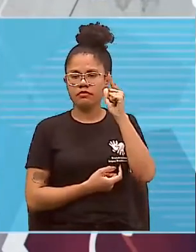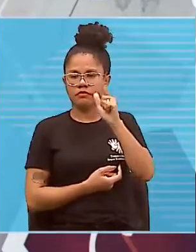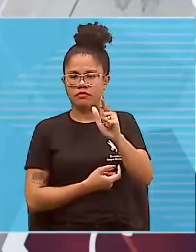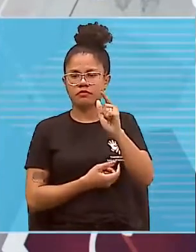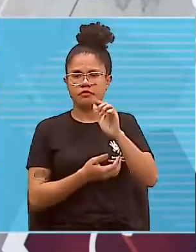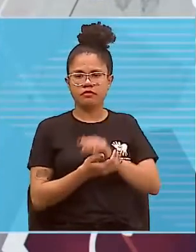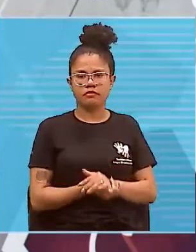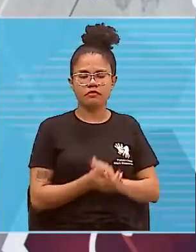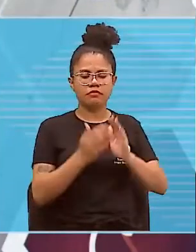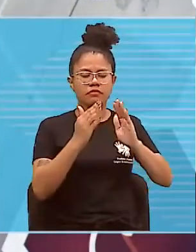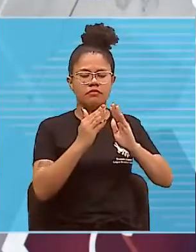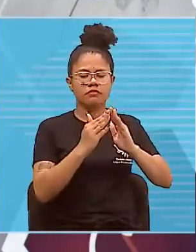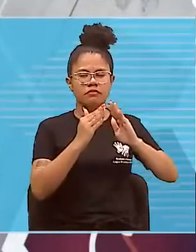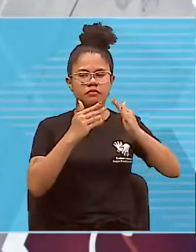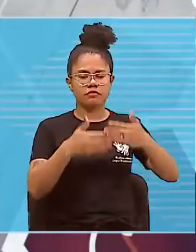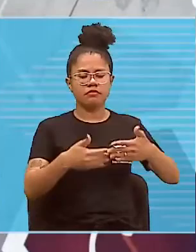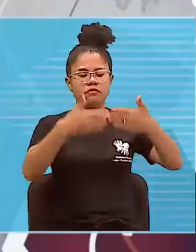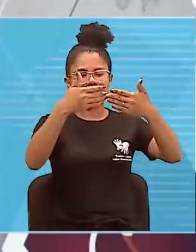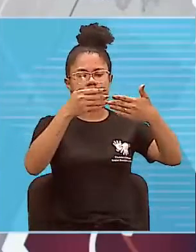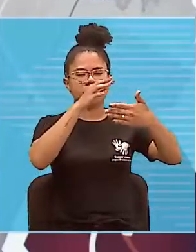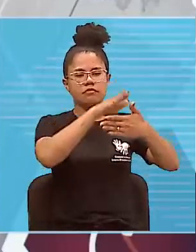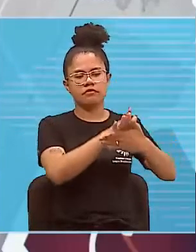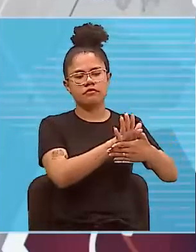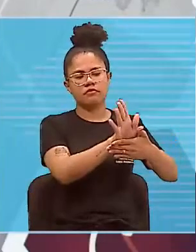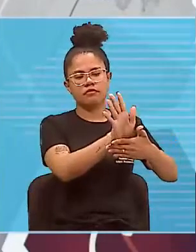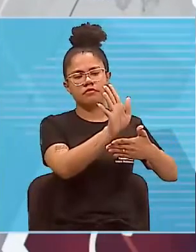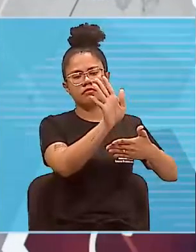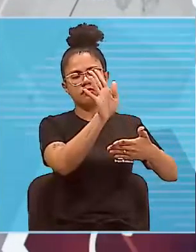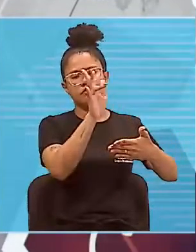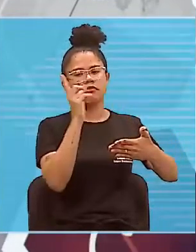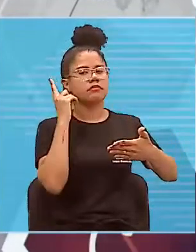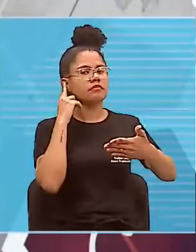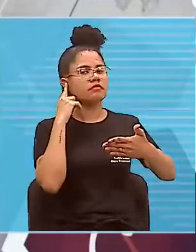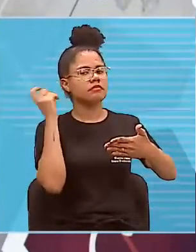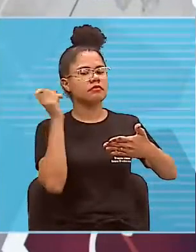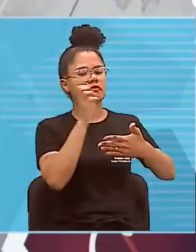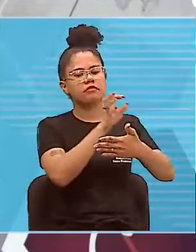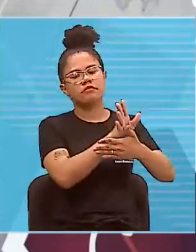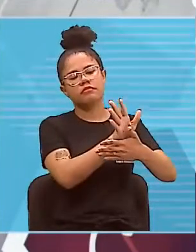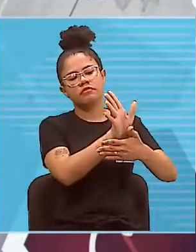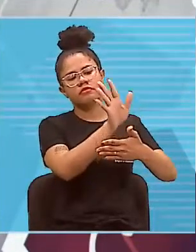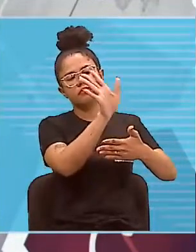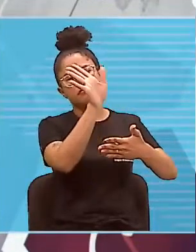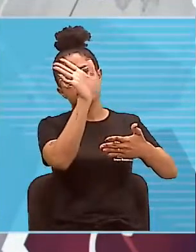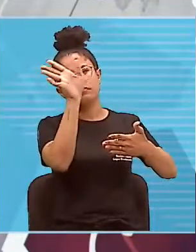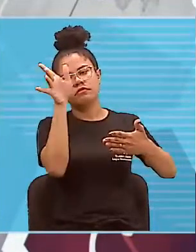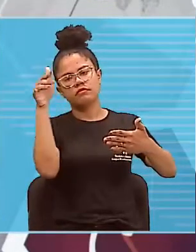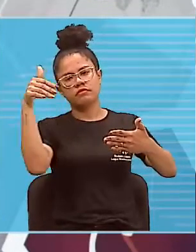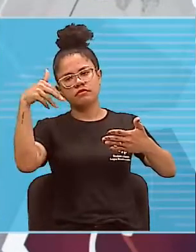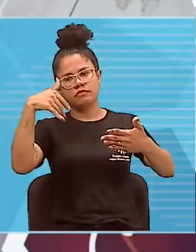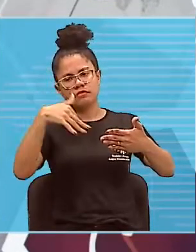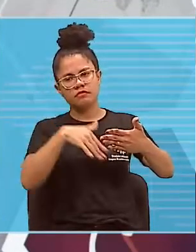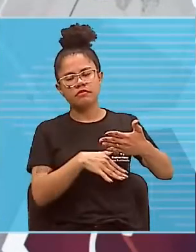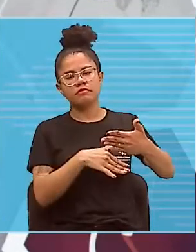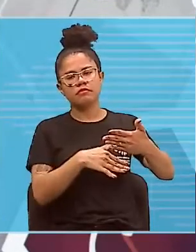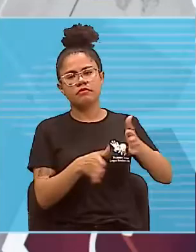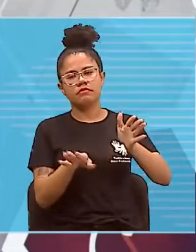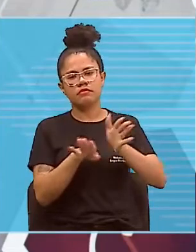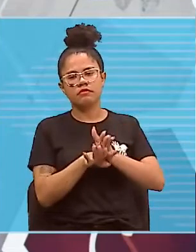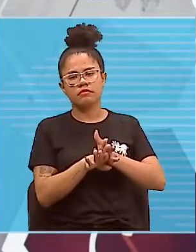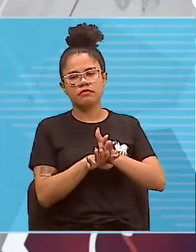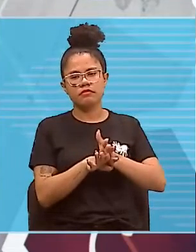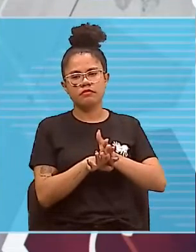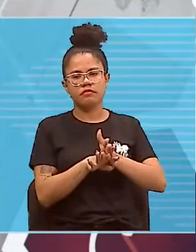pelos obstáculos ele consegue passar pela parede e chegar até o ambiente que você se encontra